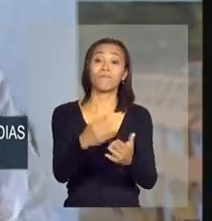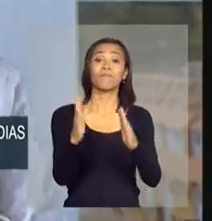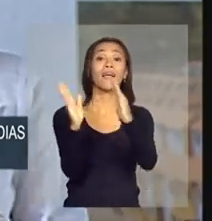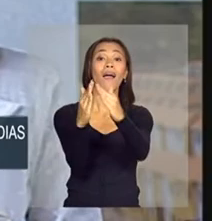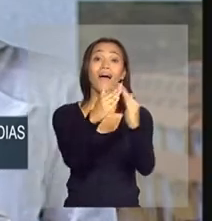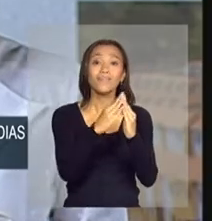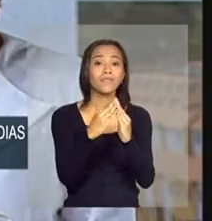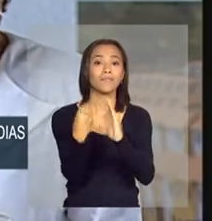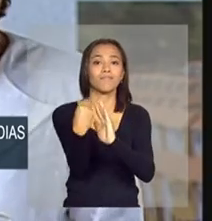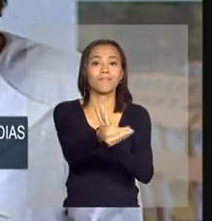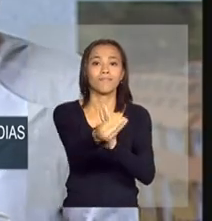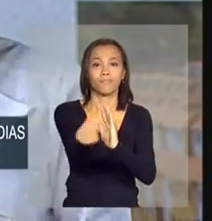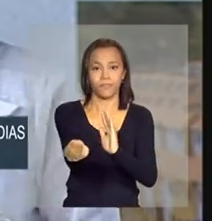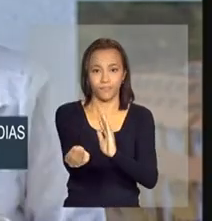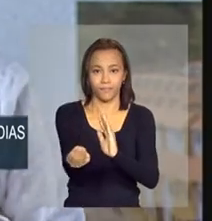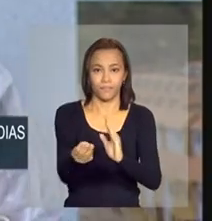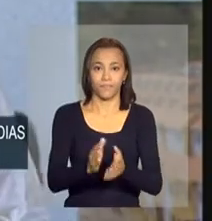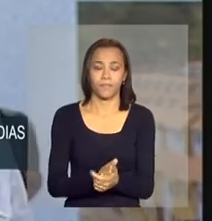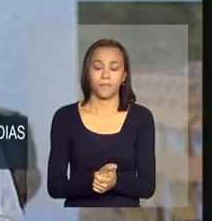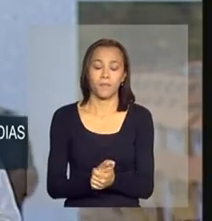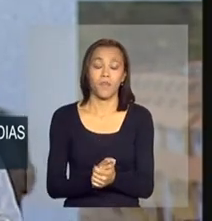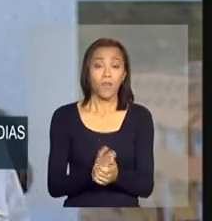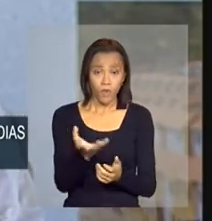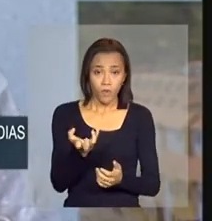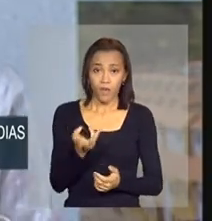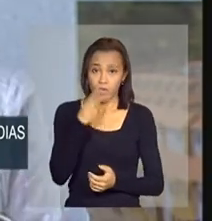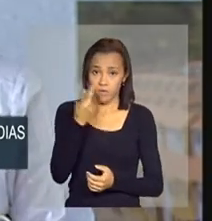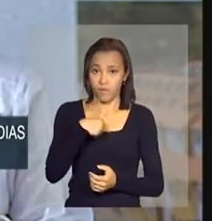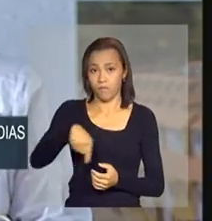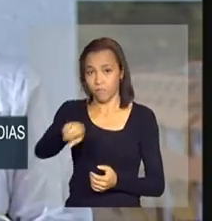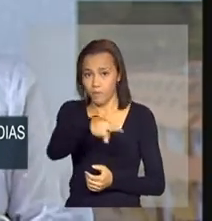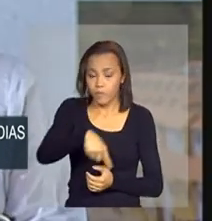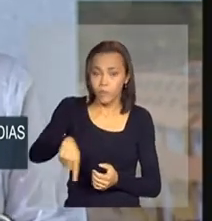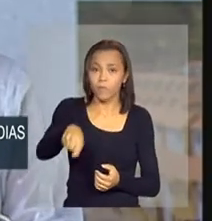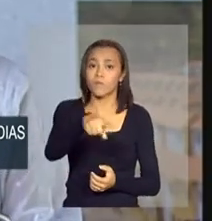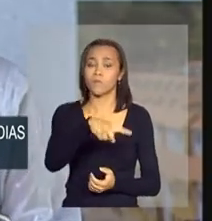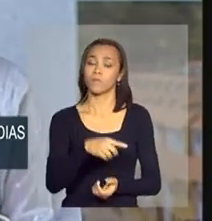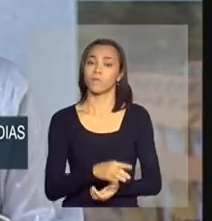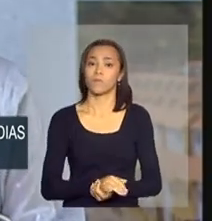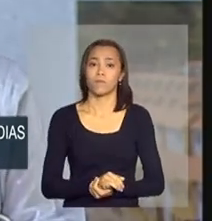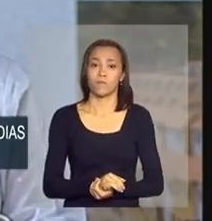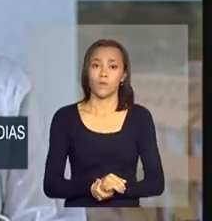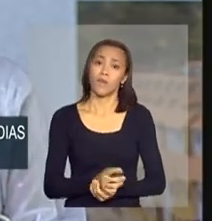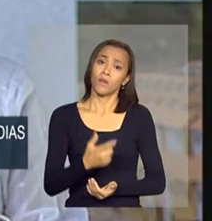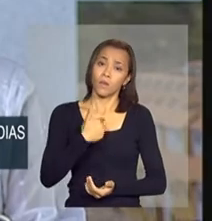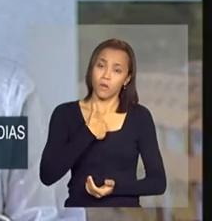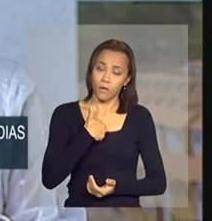brasileiro e eu queria dizer para vocês o é que eu estou aqui